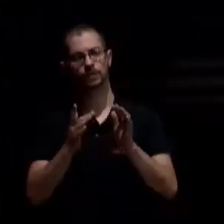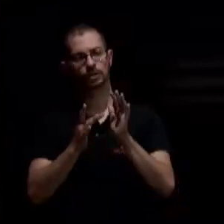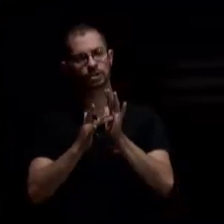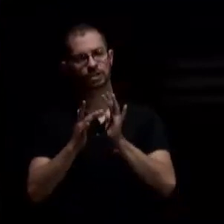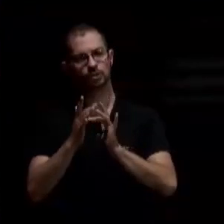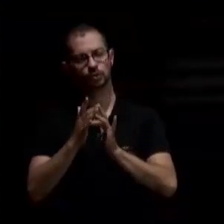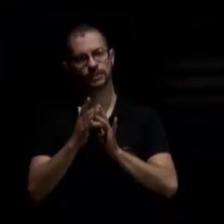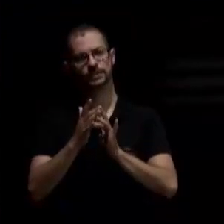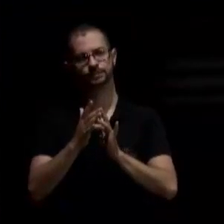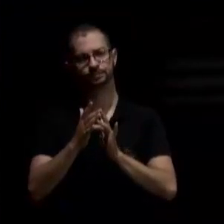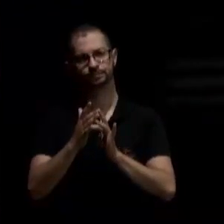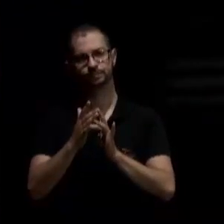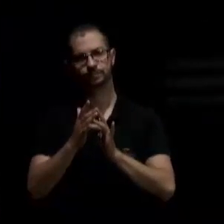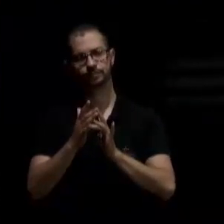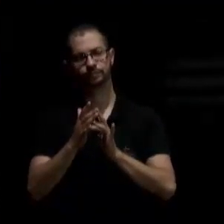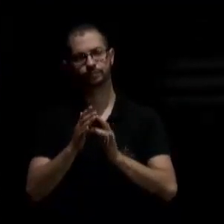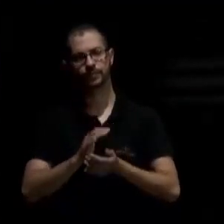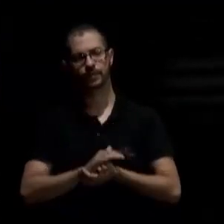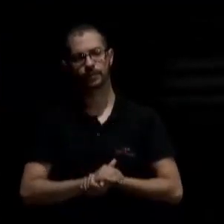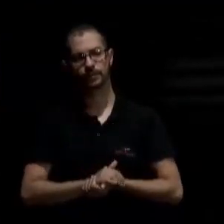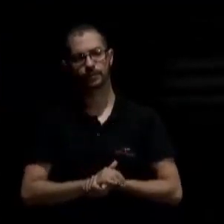a ordem de Melquisedeque,